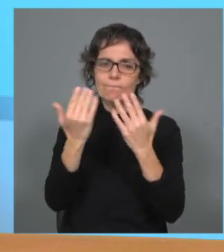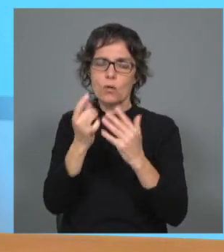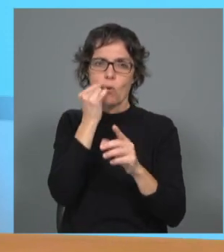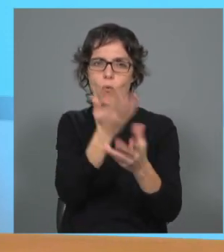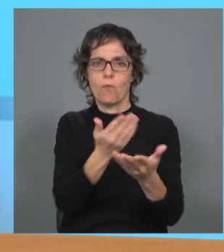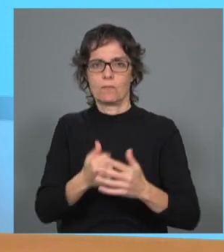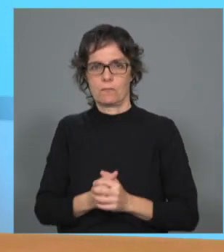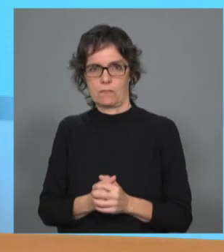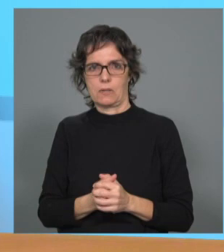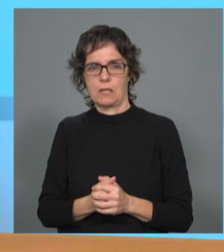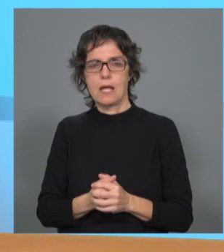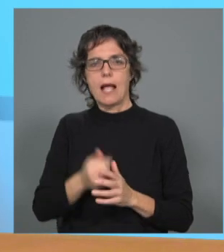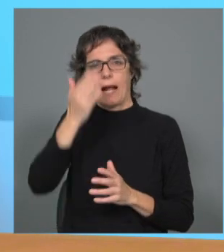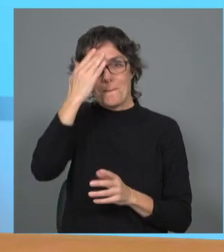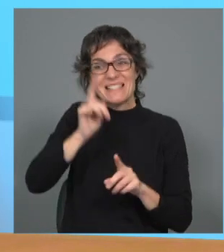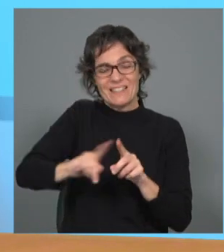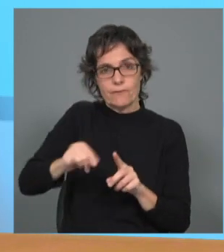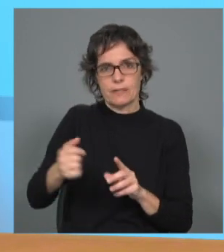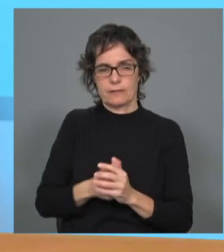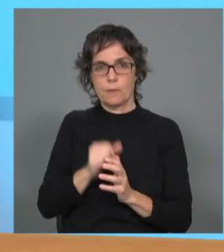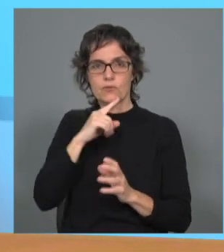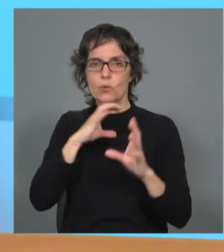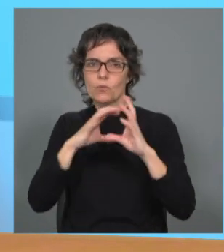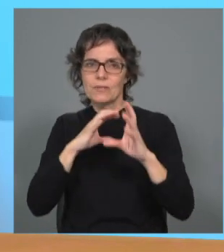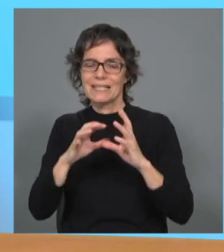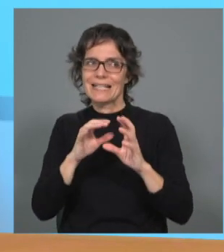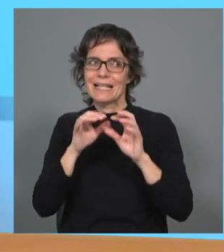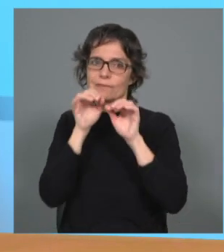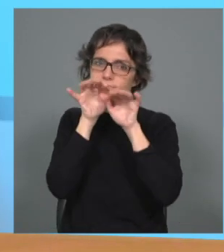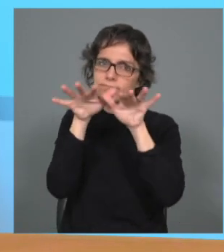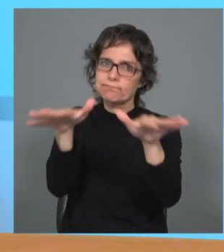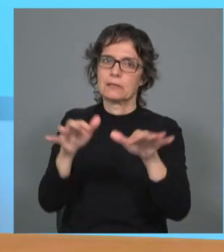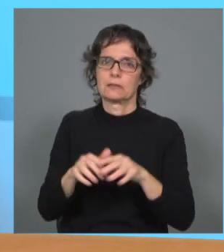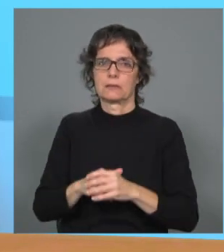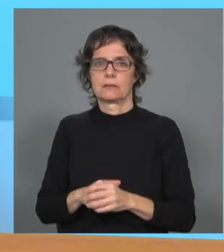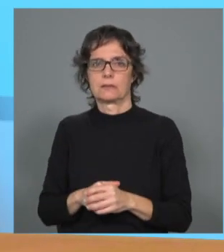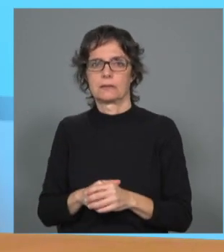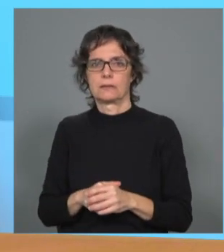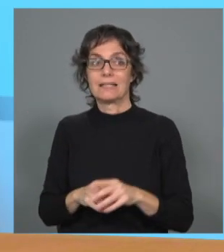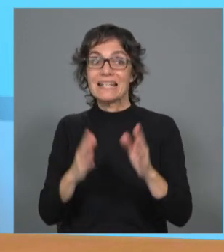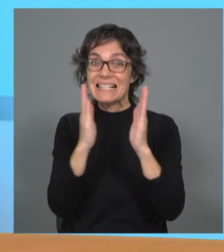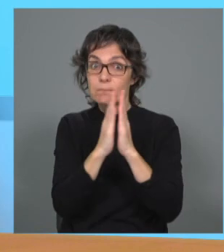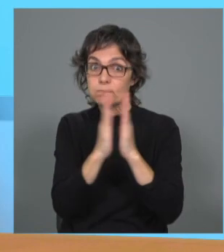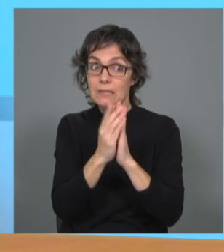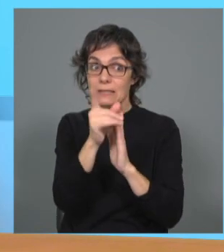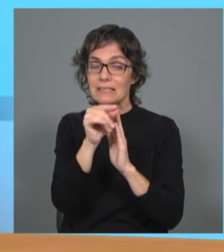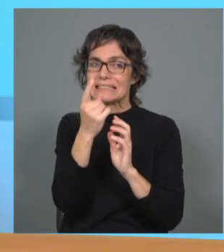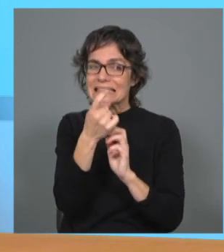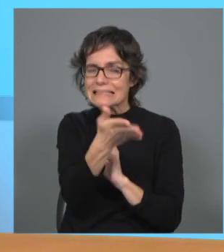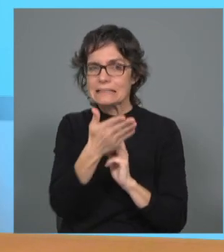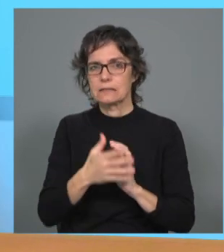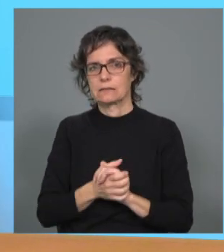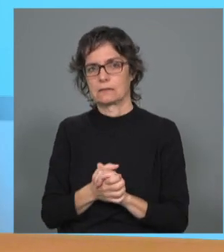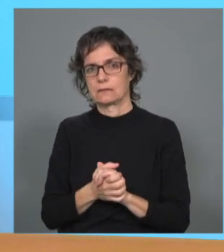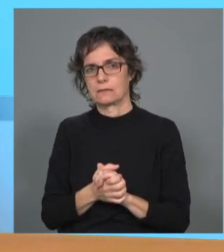a capacidade de chegar a novos mercados. Um aspecto que a Igreja precisa de uma forma decisiva. A Igreja precisa